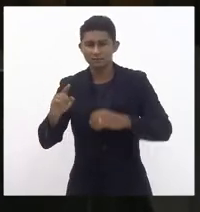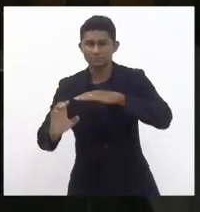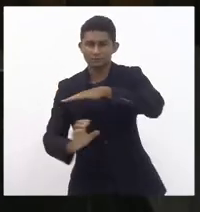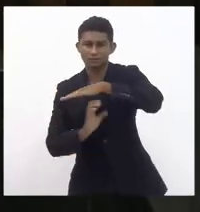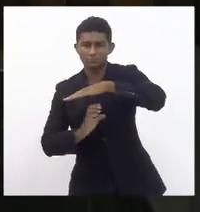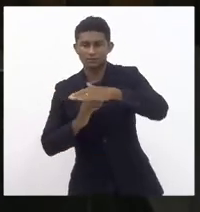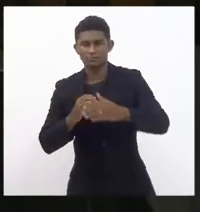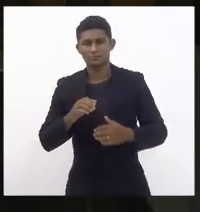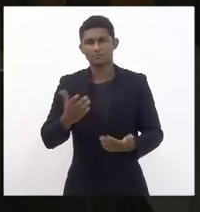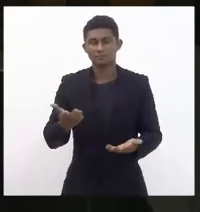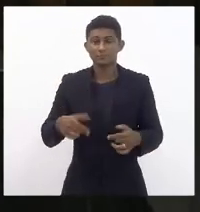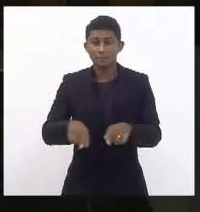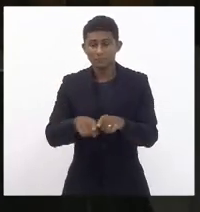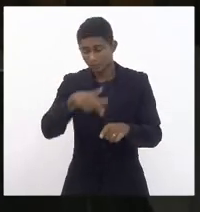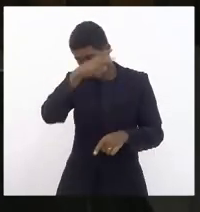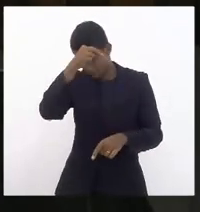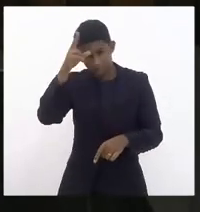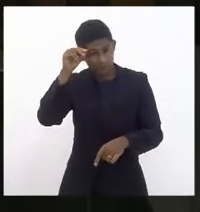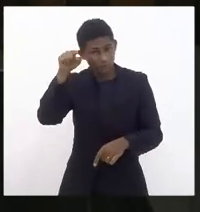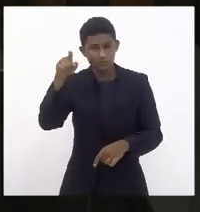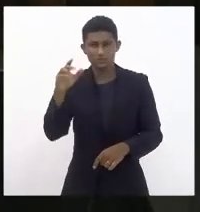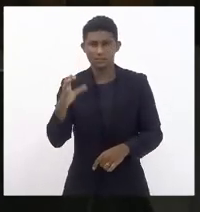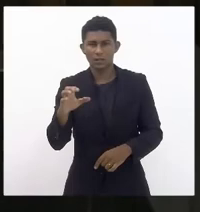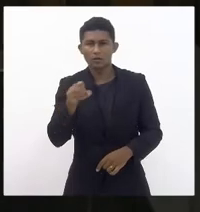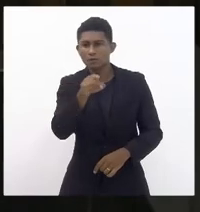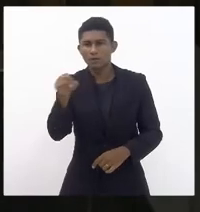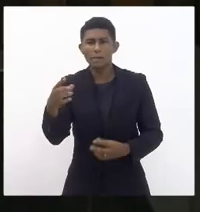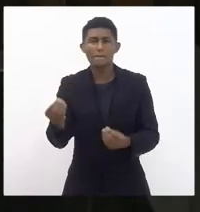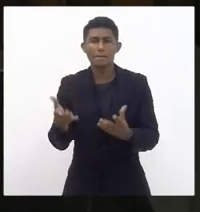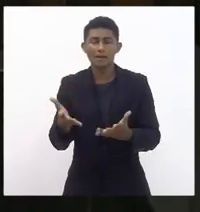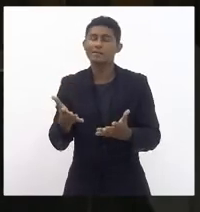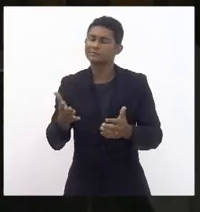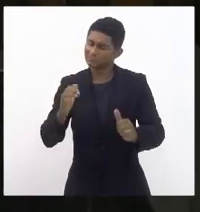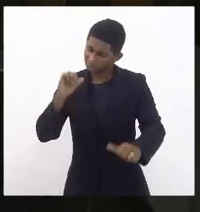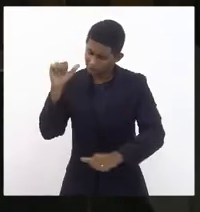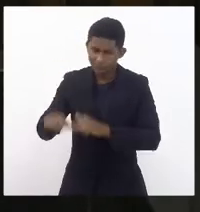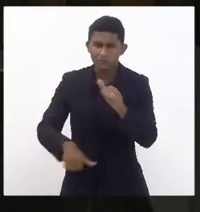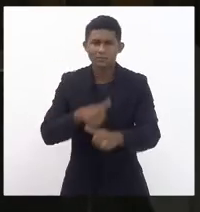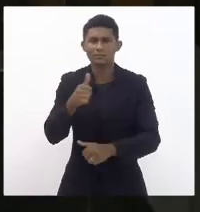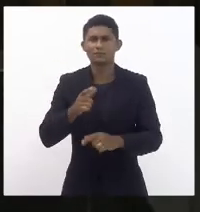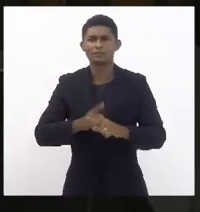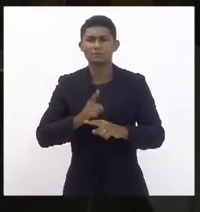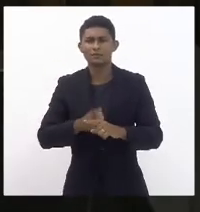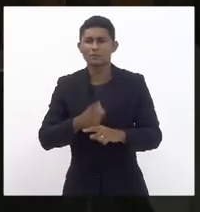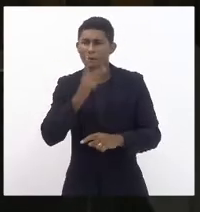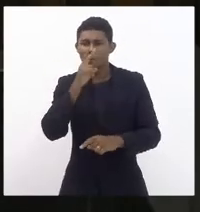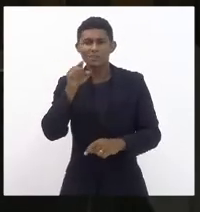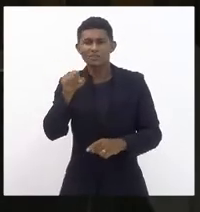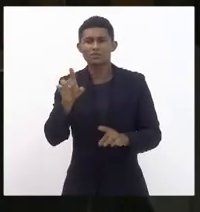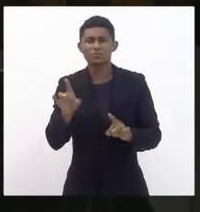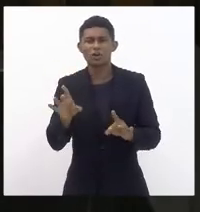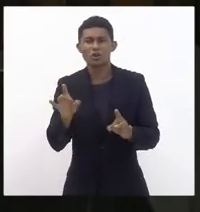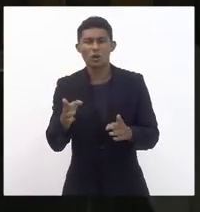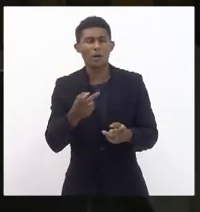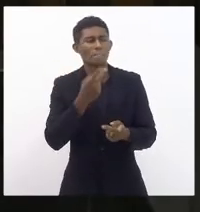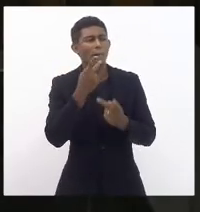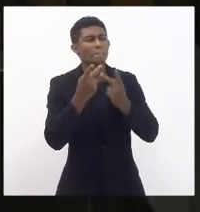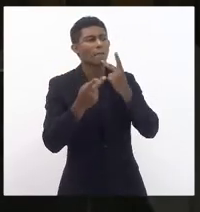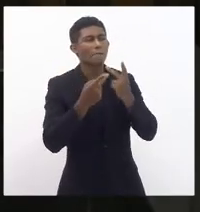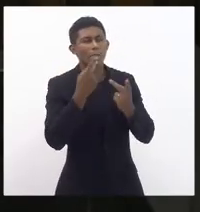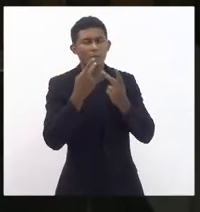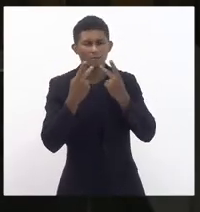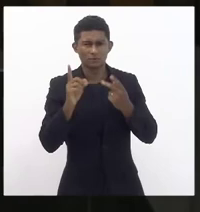prefeitura de Niterói ao Inea para que isso mude porque só fazer de Bilheteria como a gente vem sempre